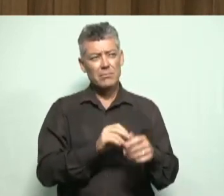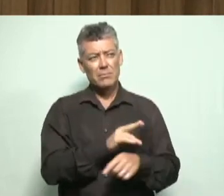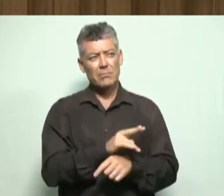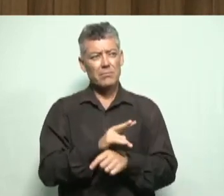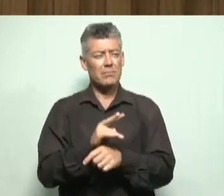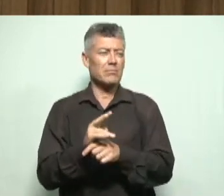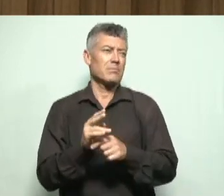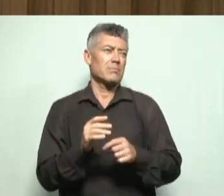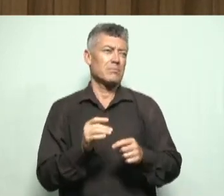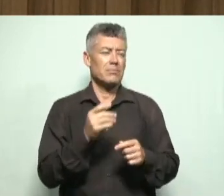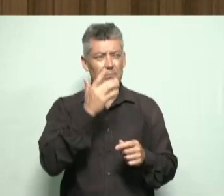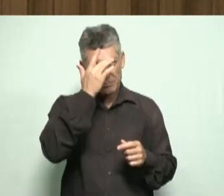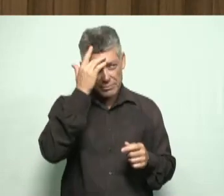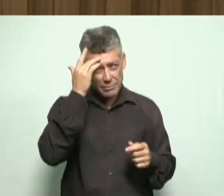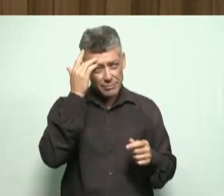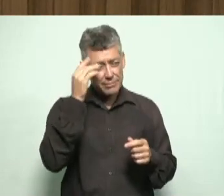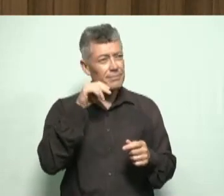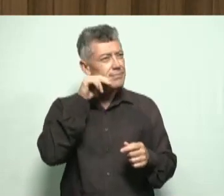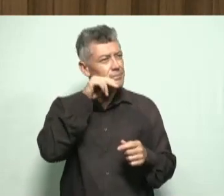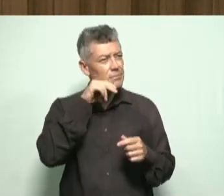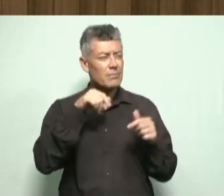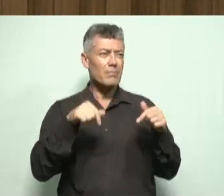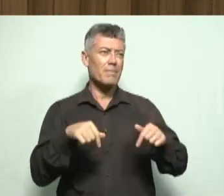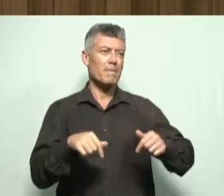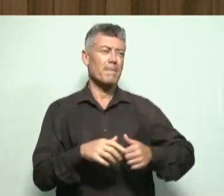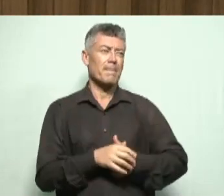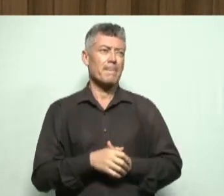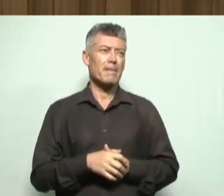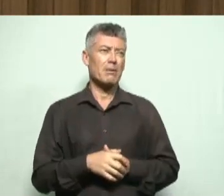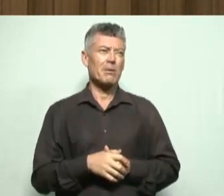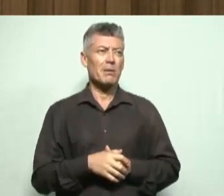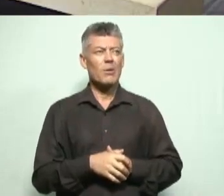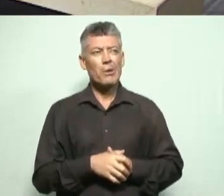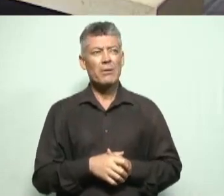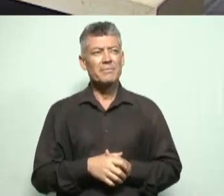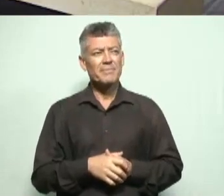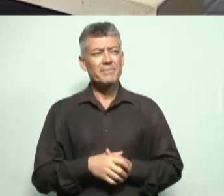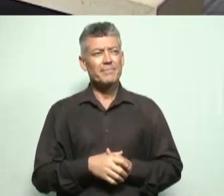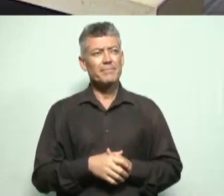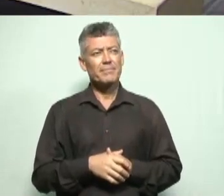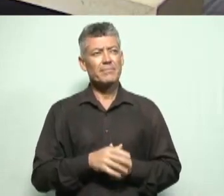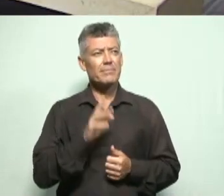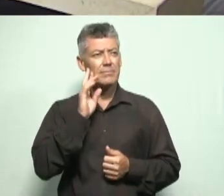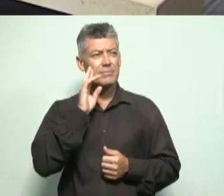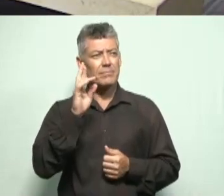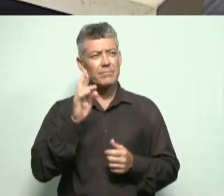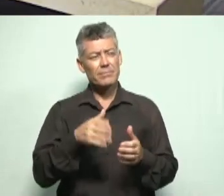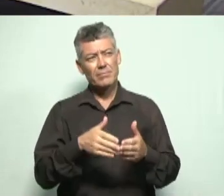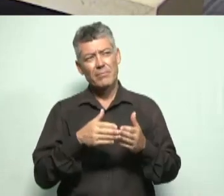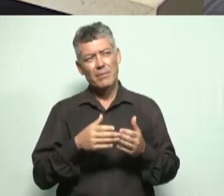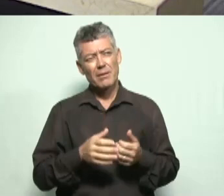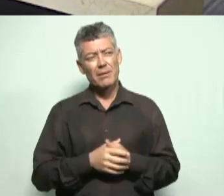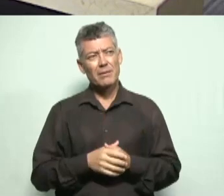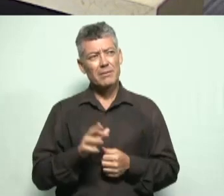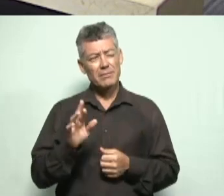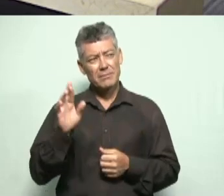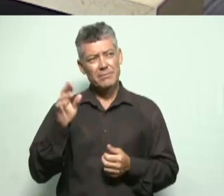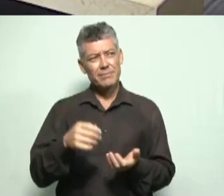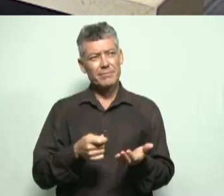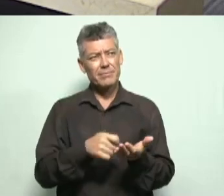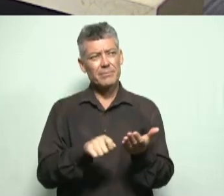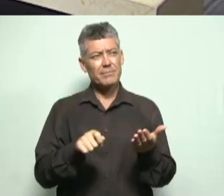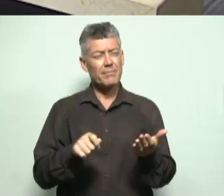serviço público no município de Natal. Questão de ordem, senhor presidente. Questão de ordem, Robson. Pedia a autorização ao autor para subscrever esse projeto. É,